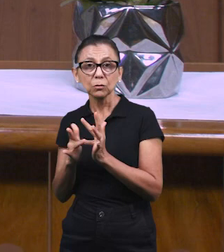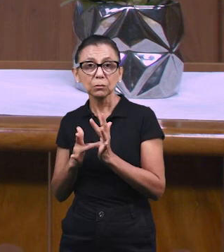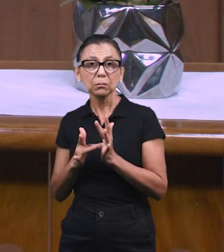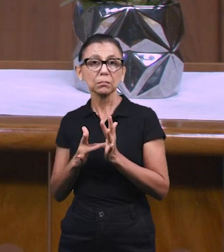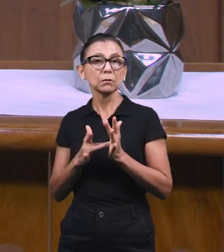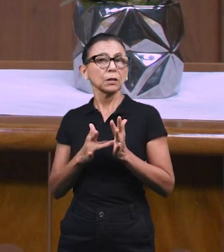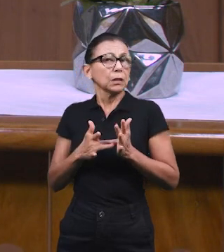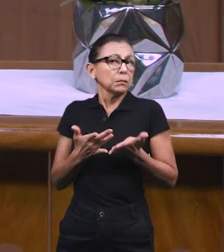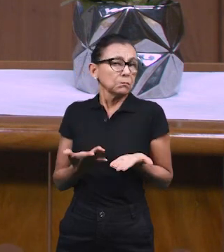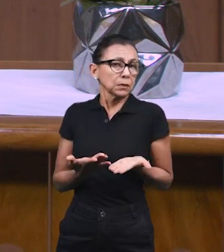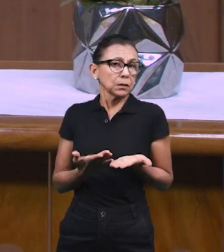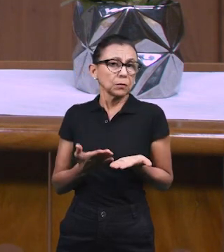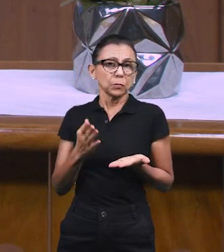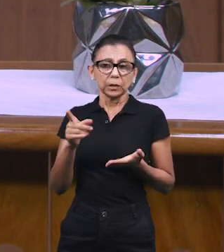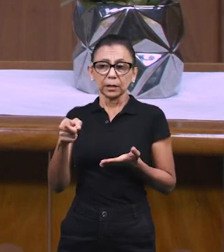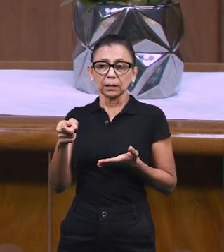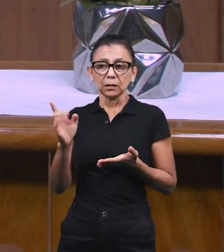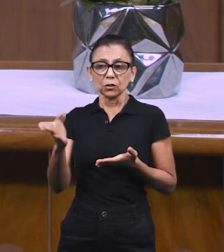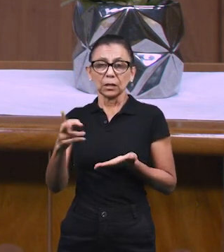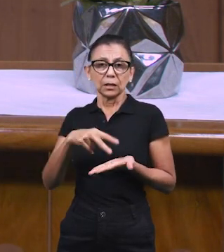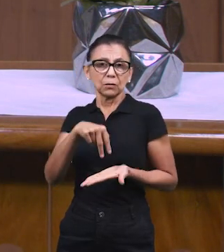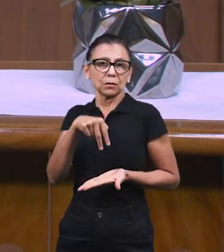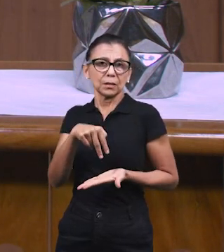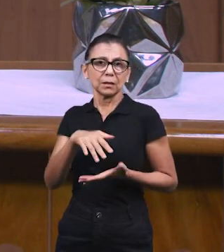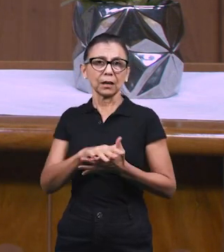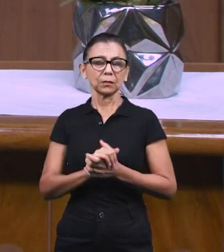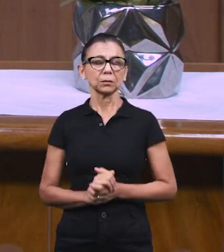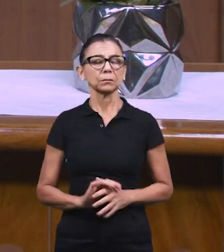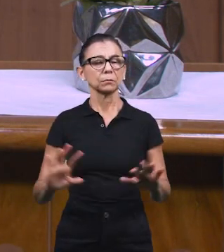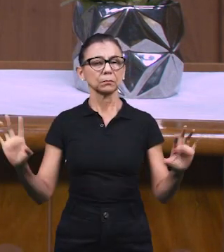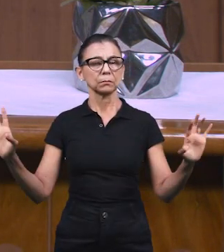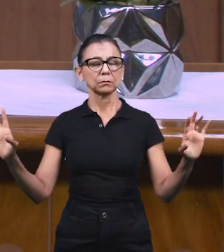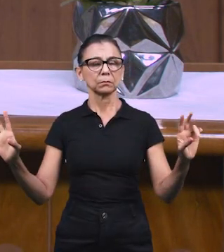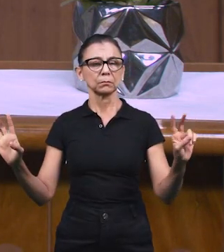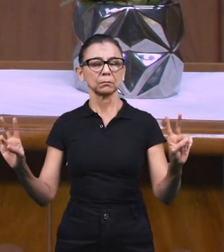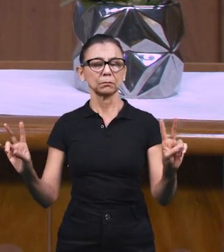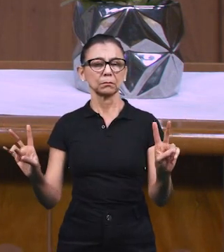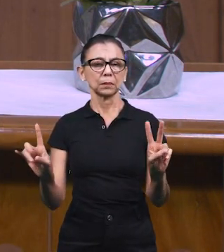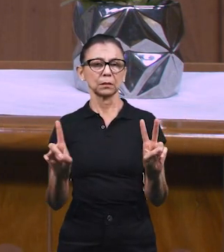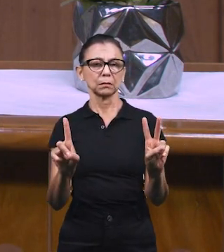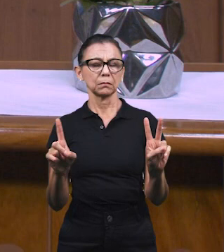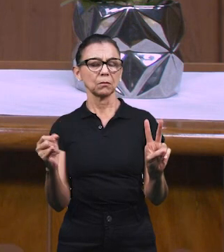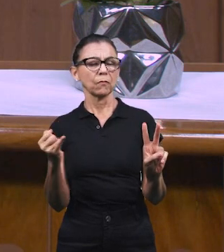coloca ao lado deles e pergunta a eles: que palavras são essas que trocais?